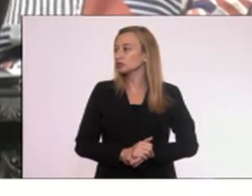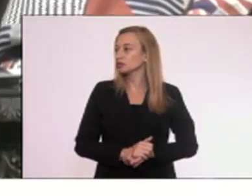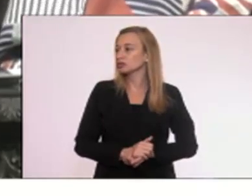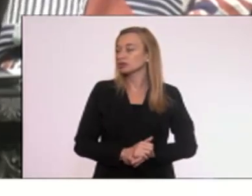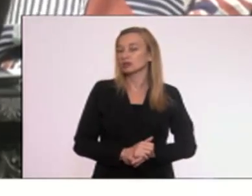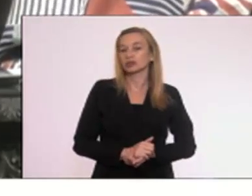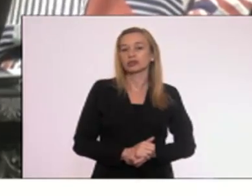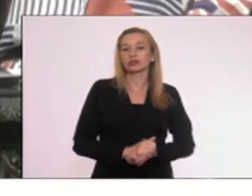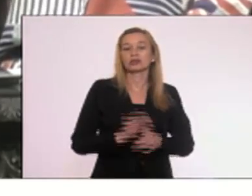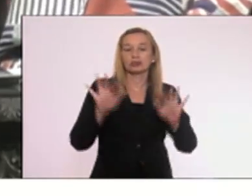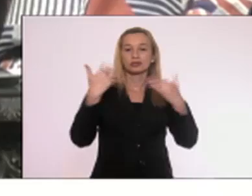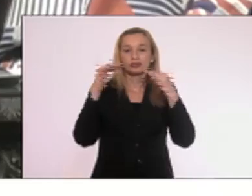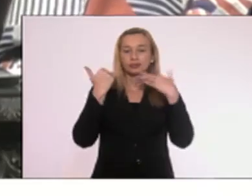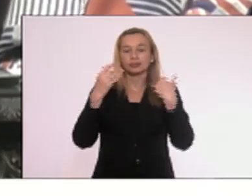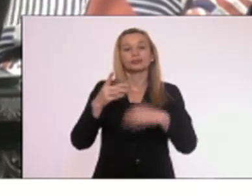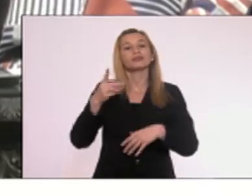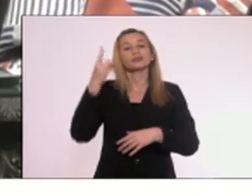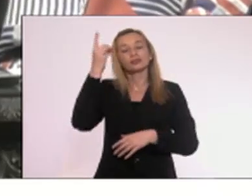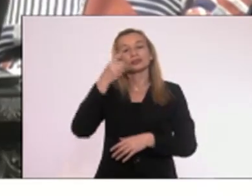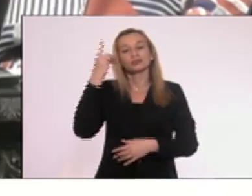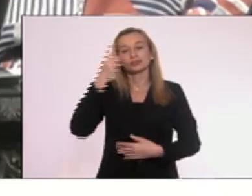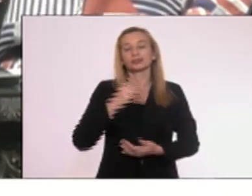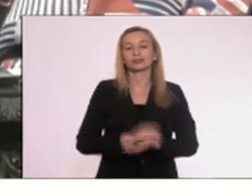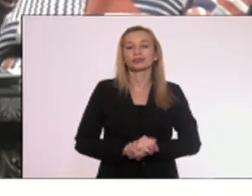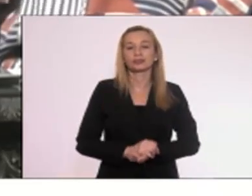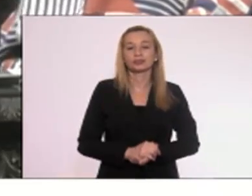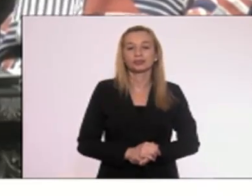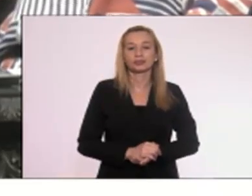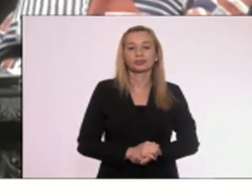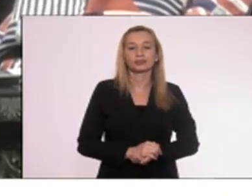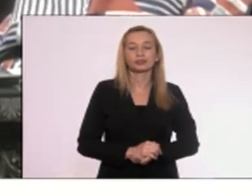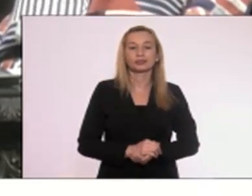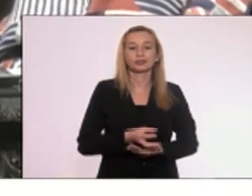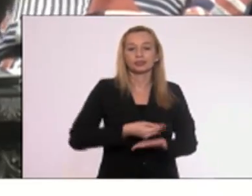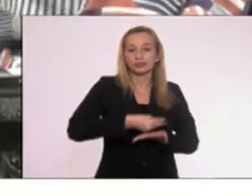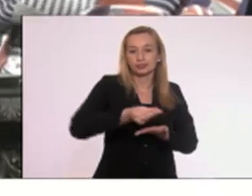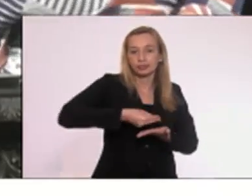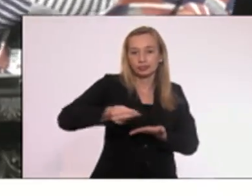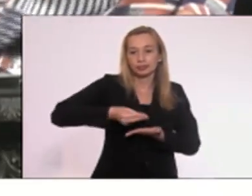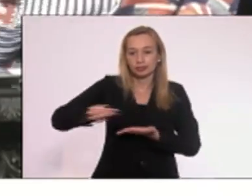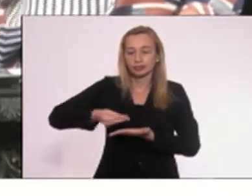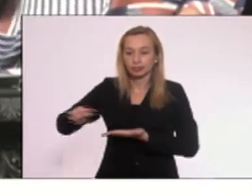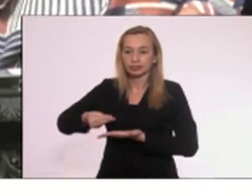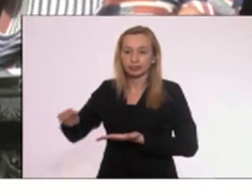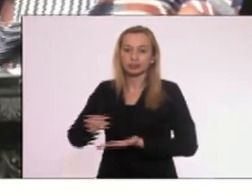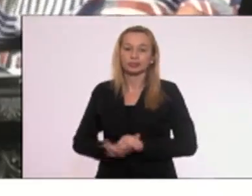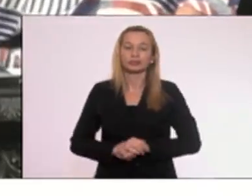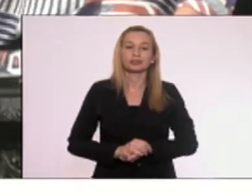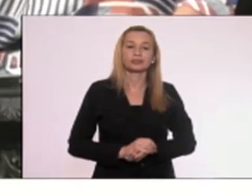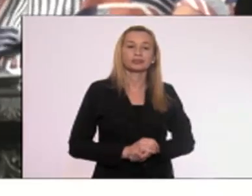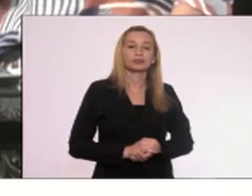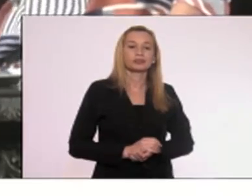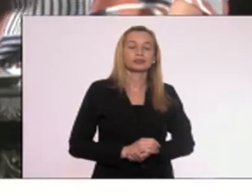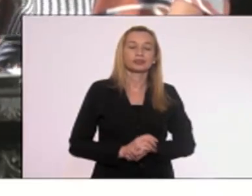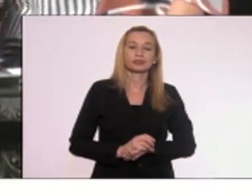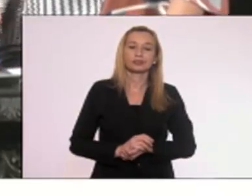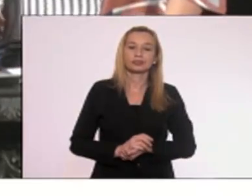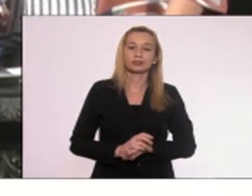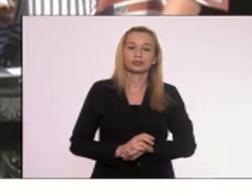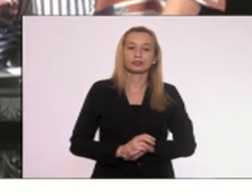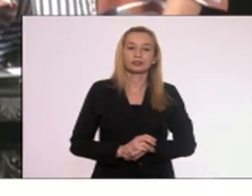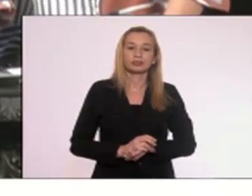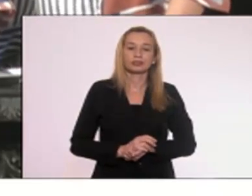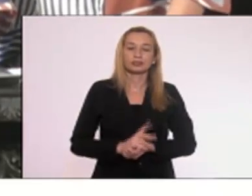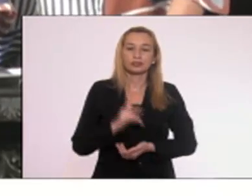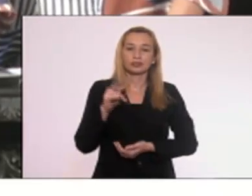O presidente chama a atenção dos senhores parlamentares. Nós vamos distribuir aqui só uma guia em relação